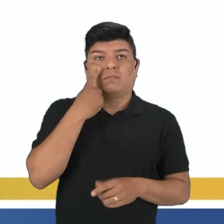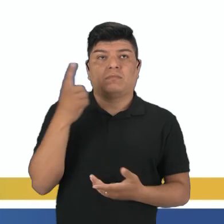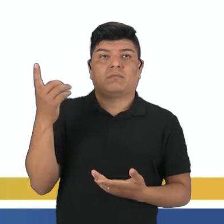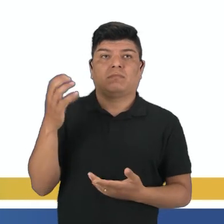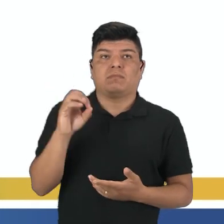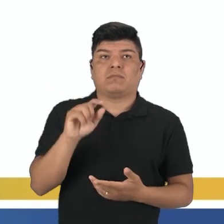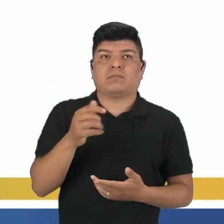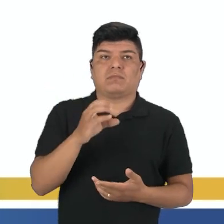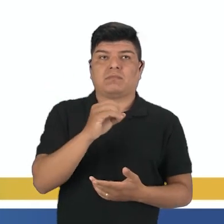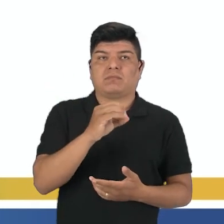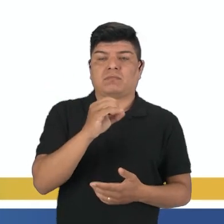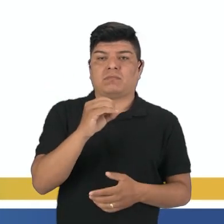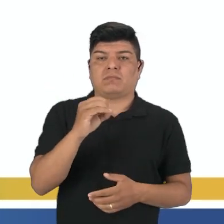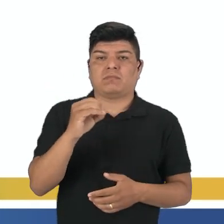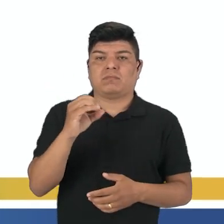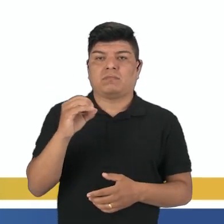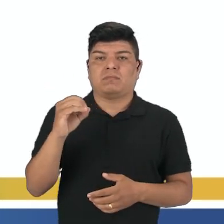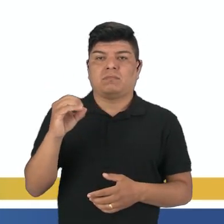vendo,